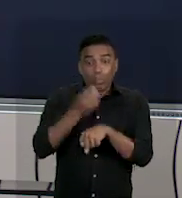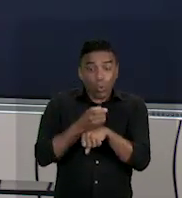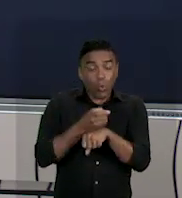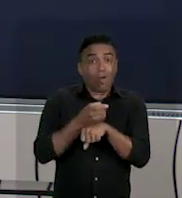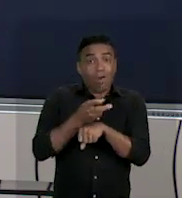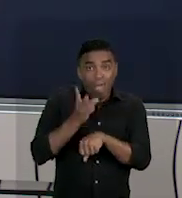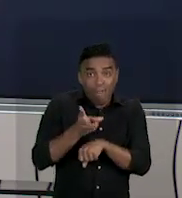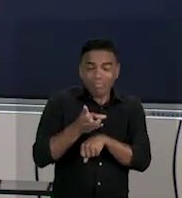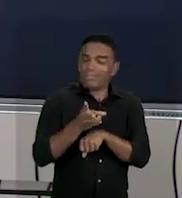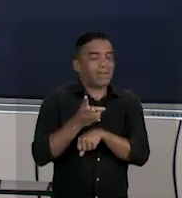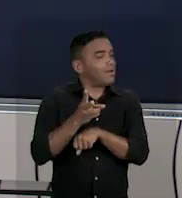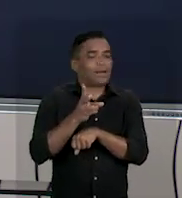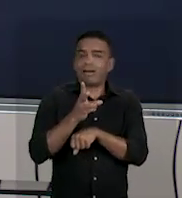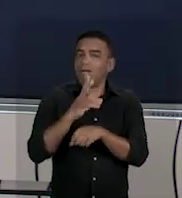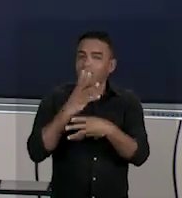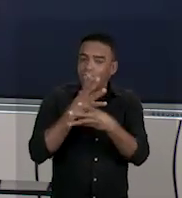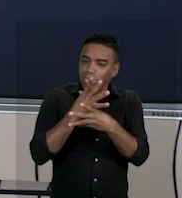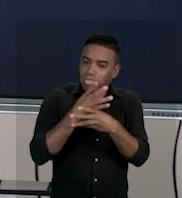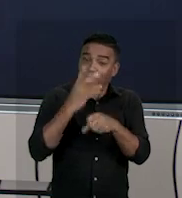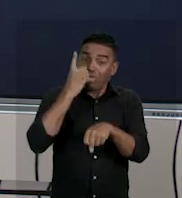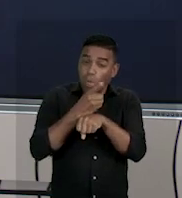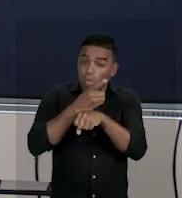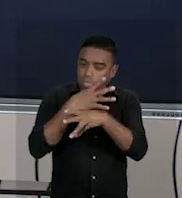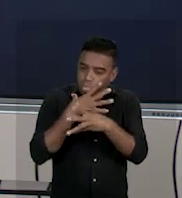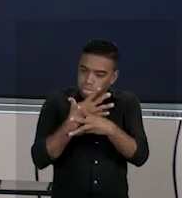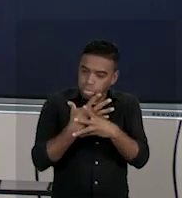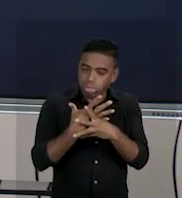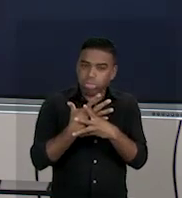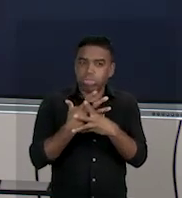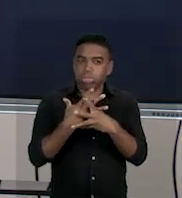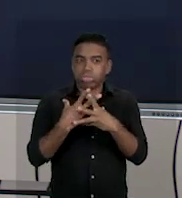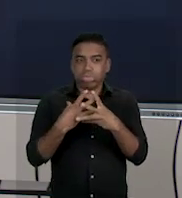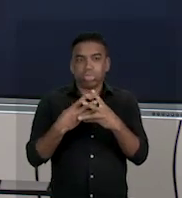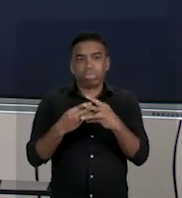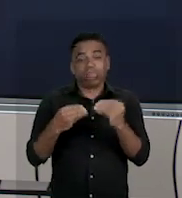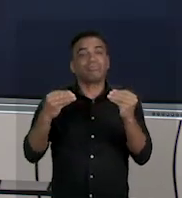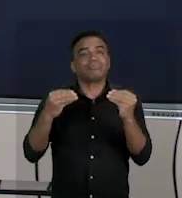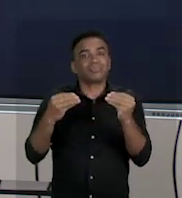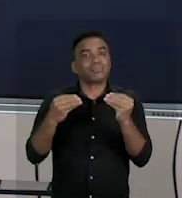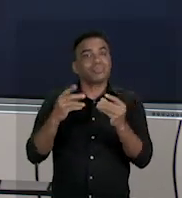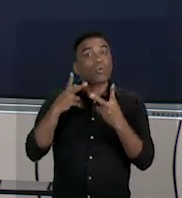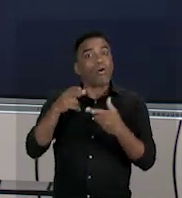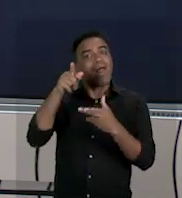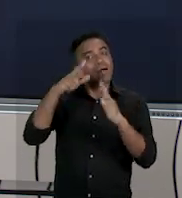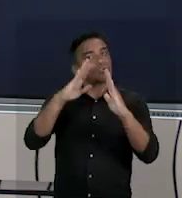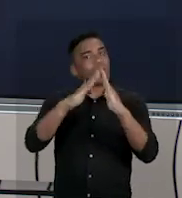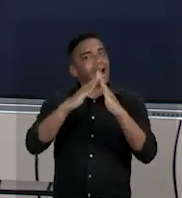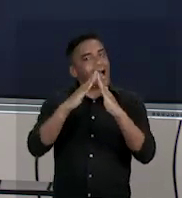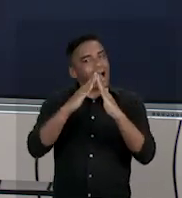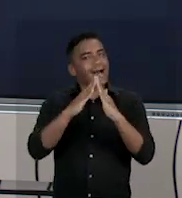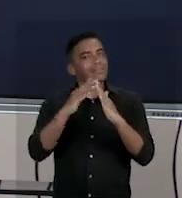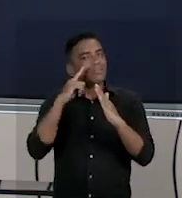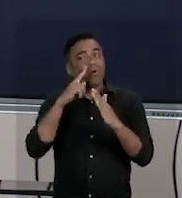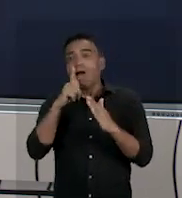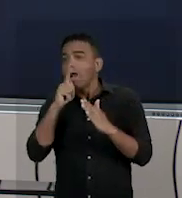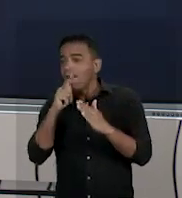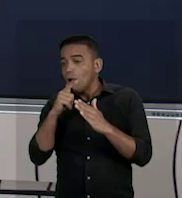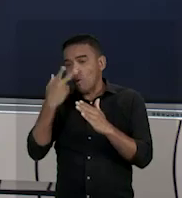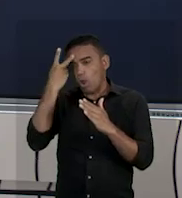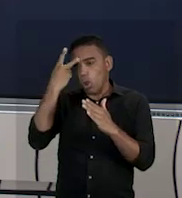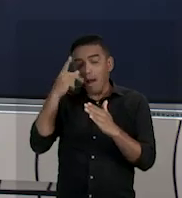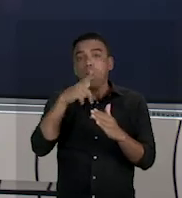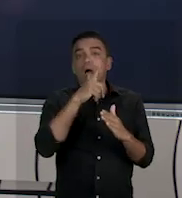faz com que o gelo não se congele na temperatura lá do congelador de vocês. Ele, água com sal, ele não